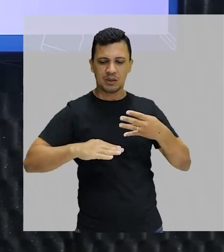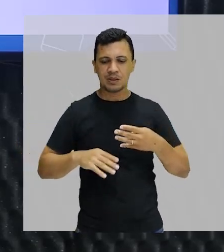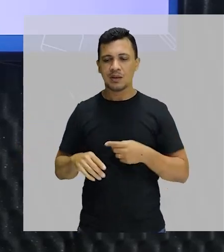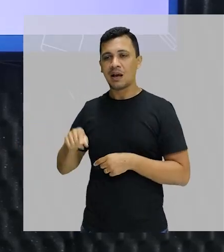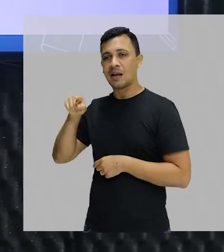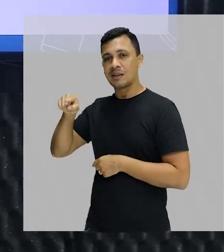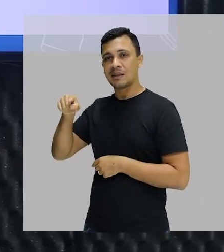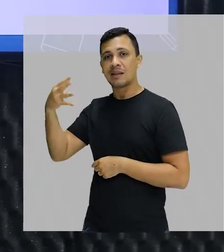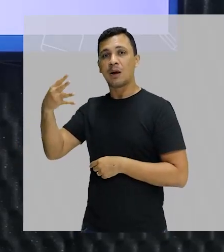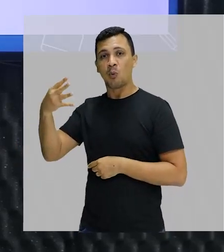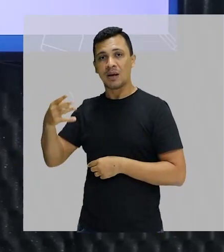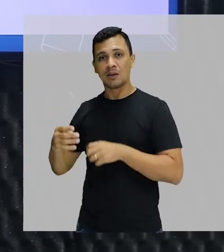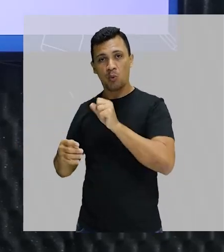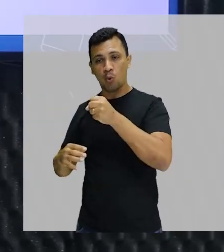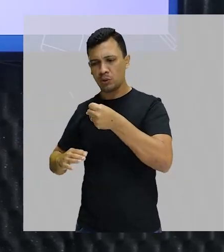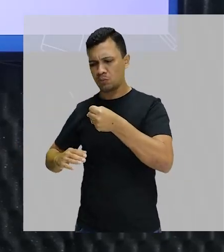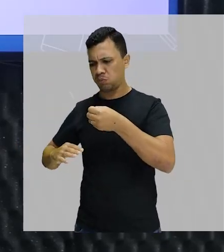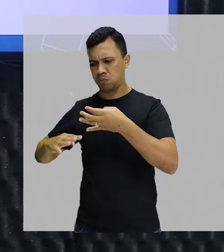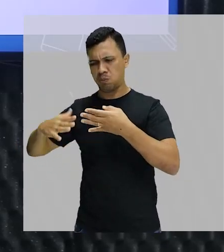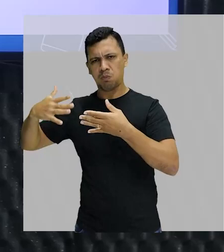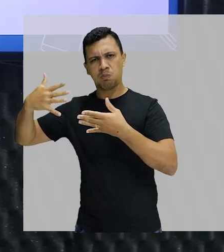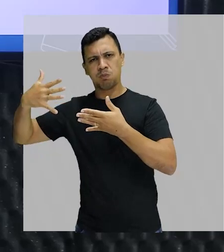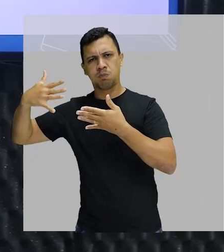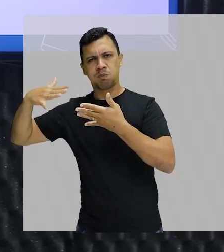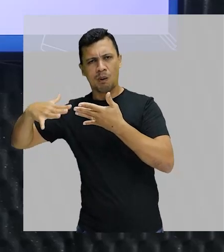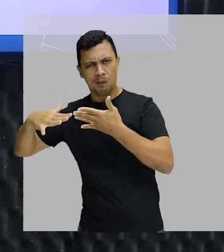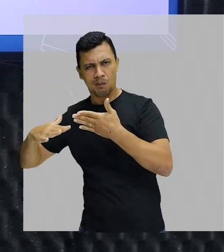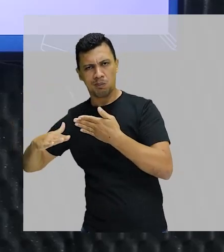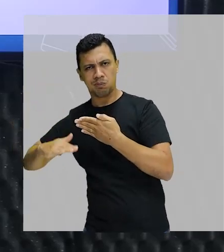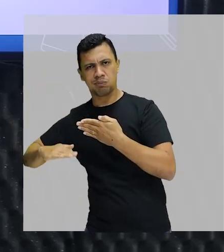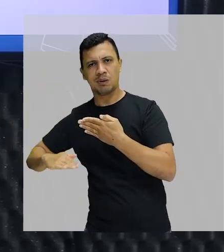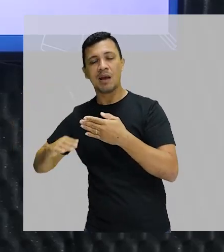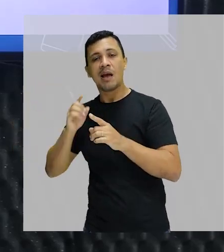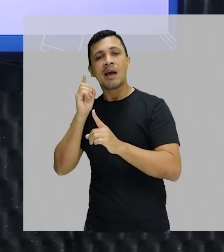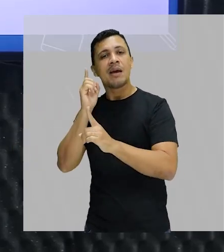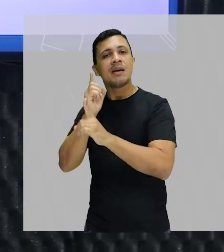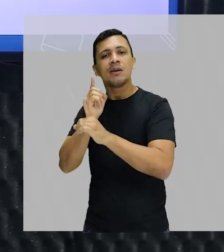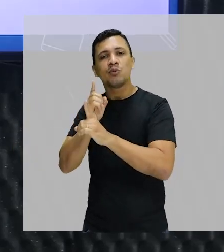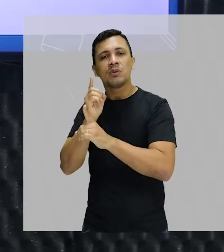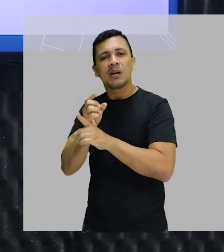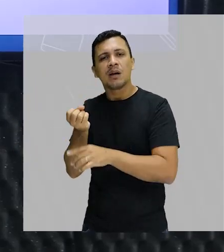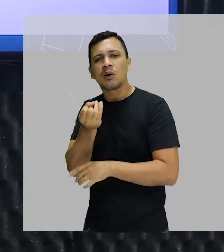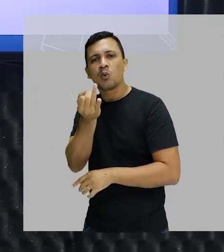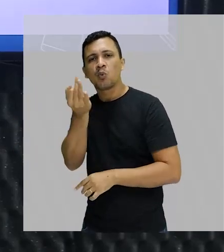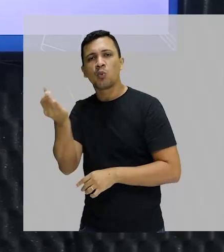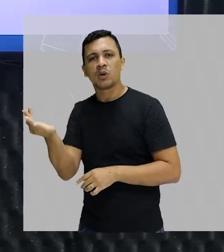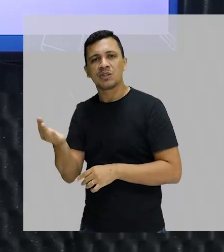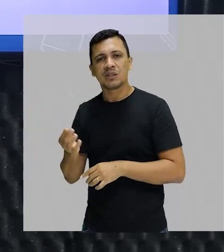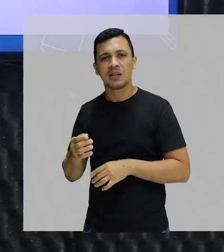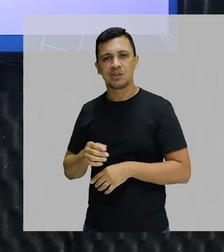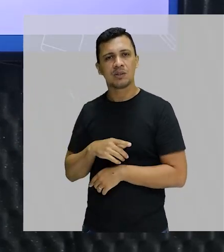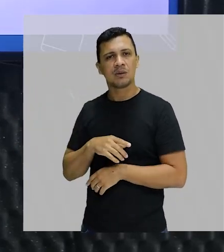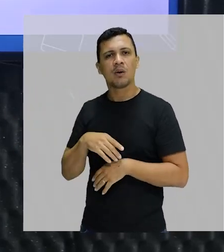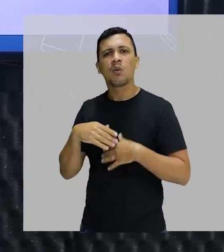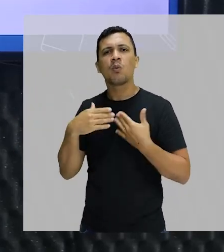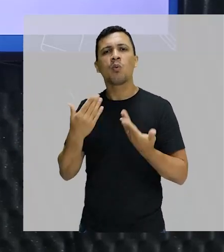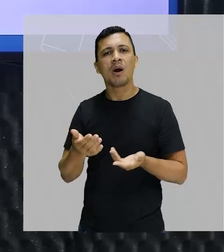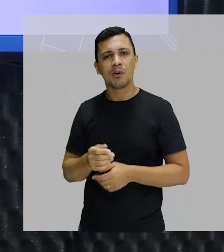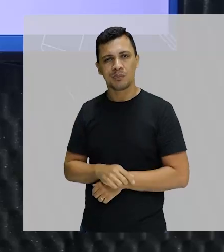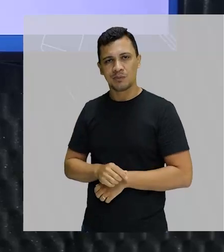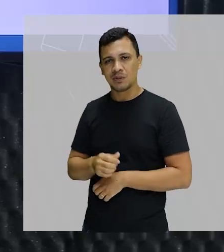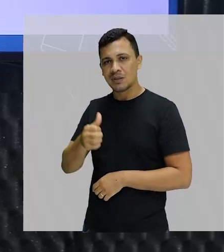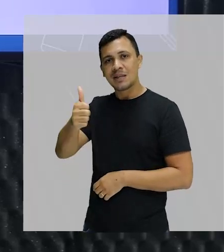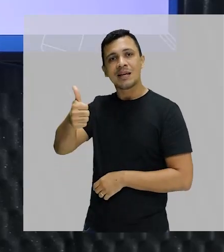que que ela está pedindo para nós? Determine a quantidade de tábuas empilhadas na